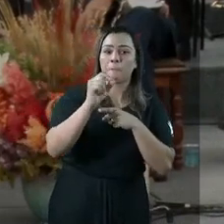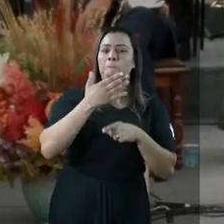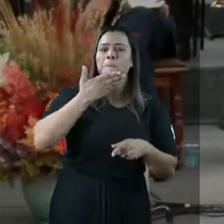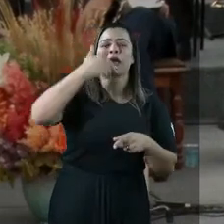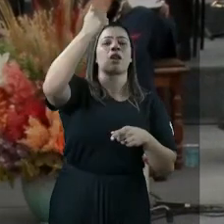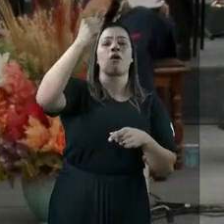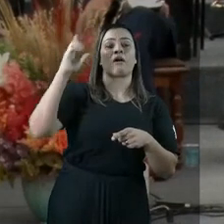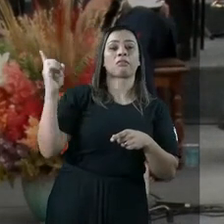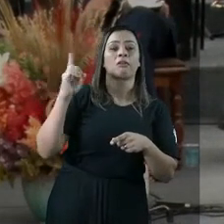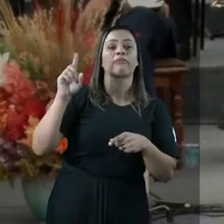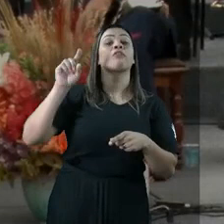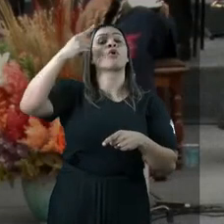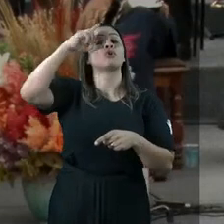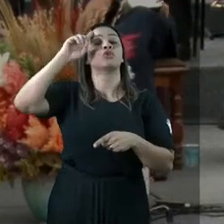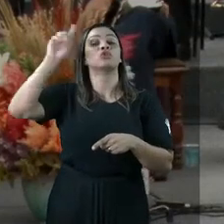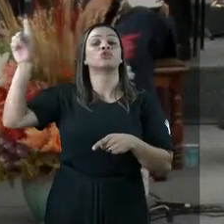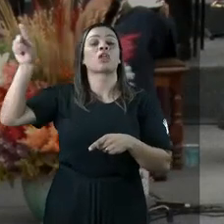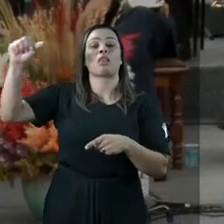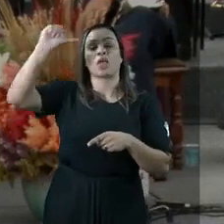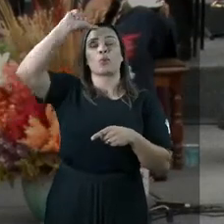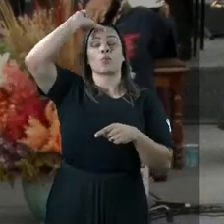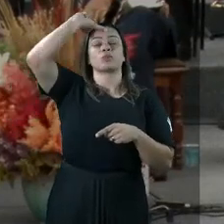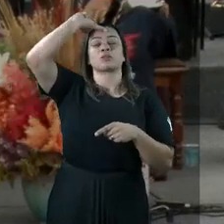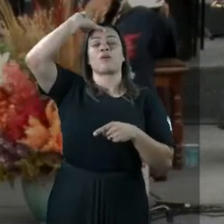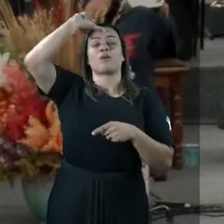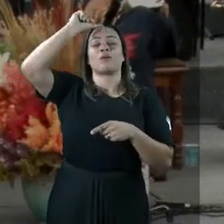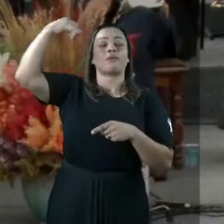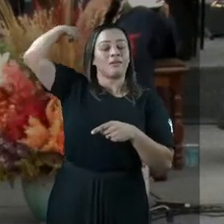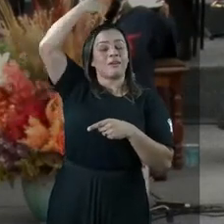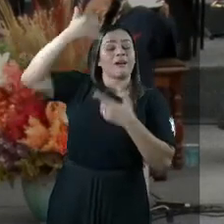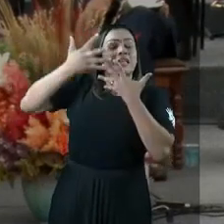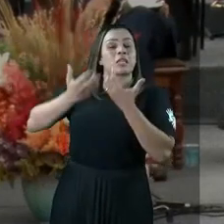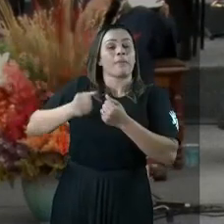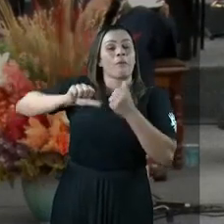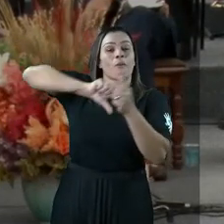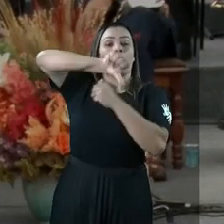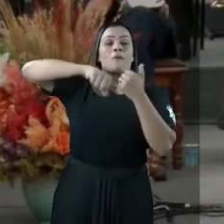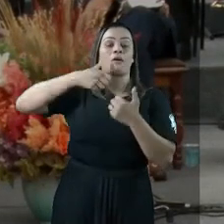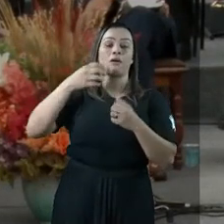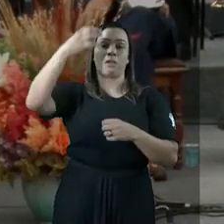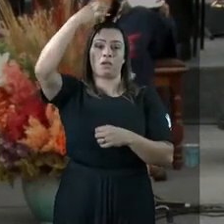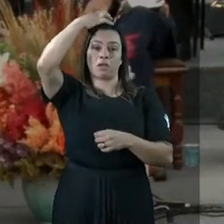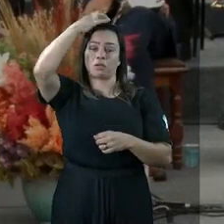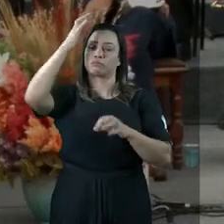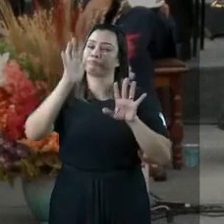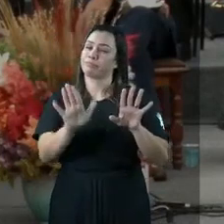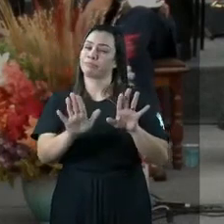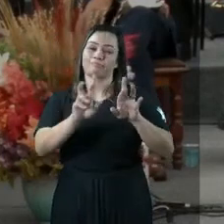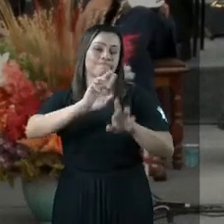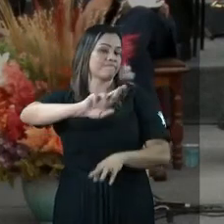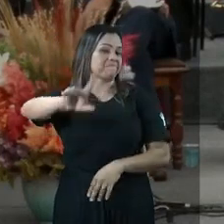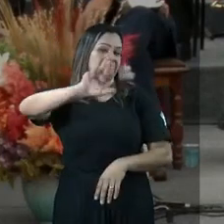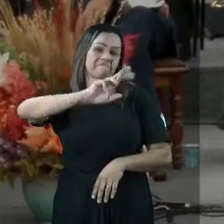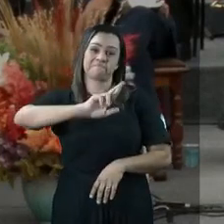em Hebron como rei de Judá, e a terceira para reinar sobre todo Israel. Mas um verdadeiro adorador sabe que a